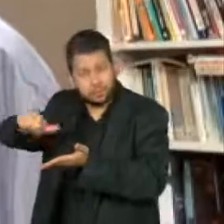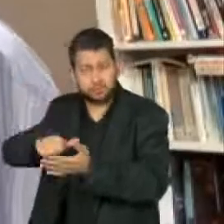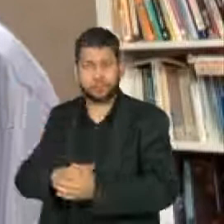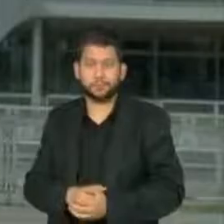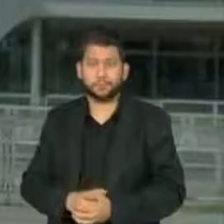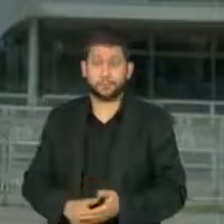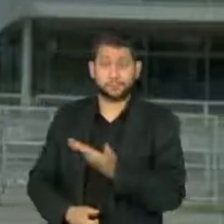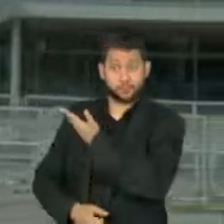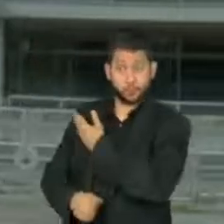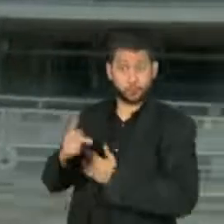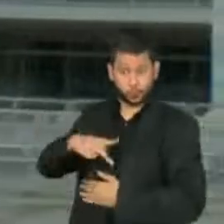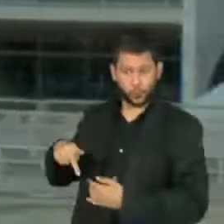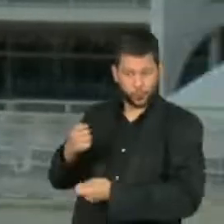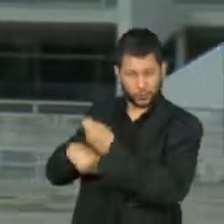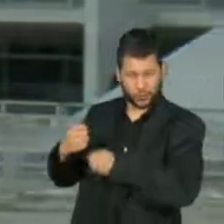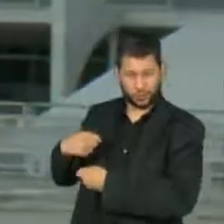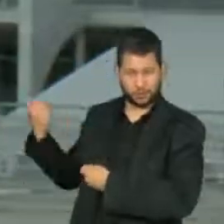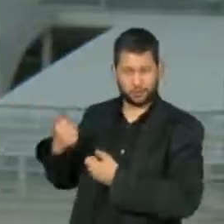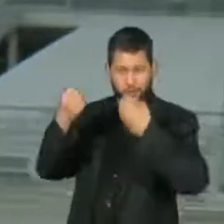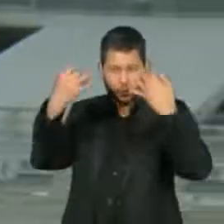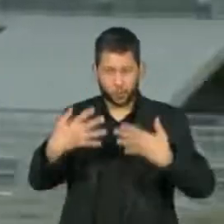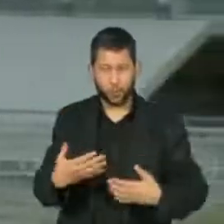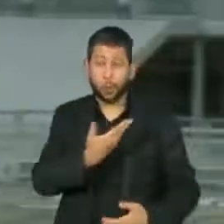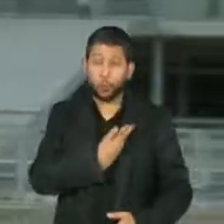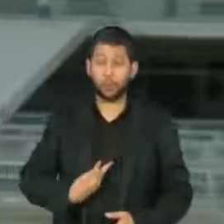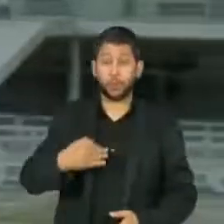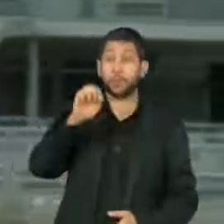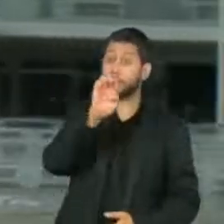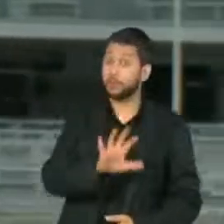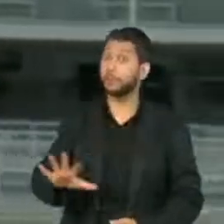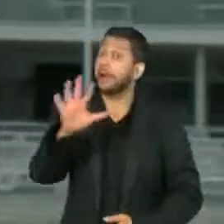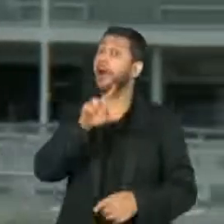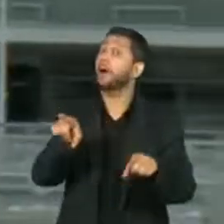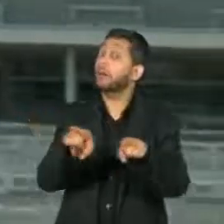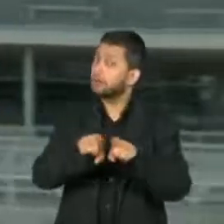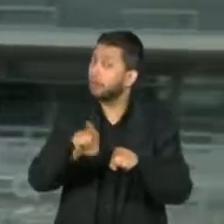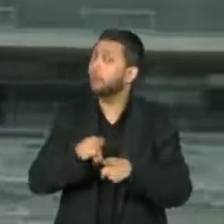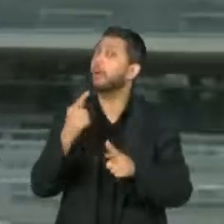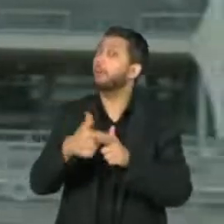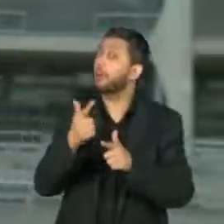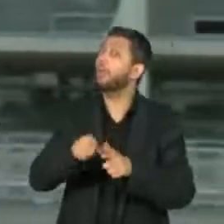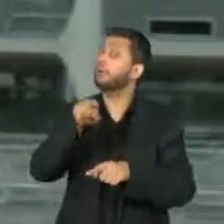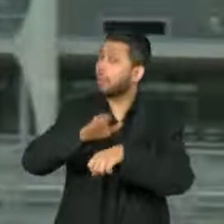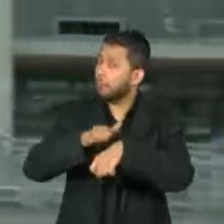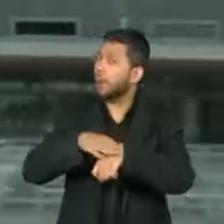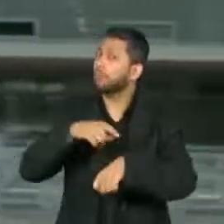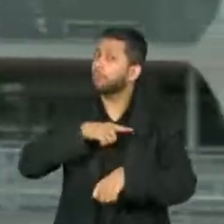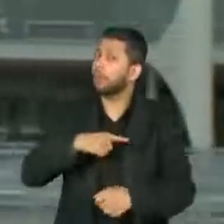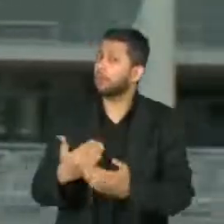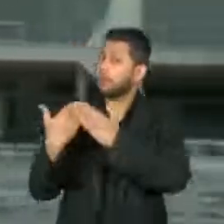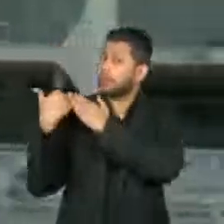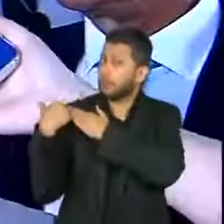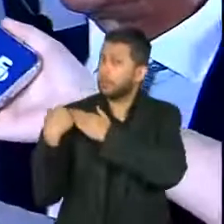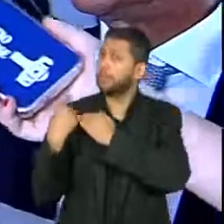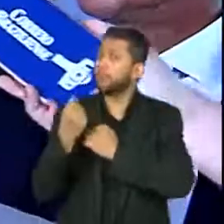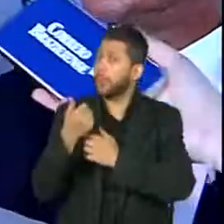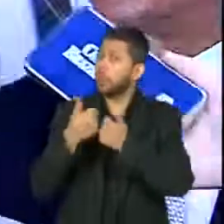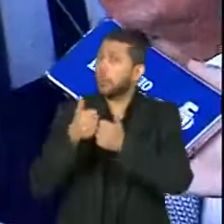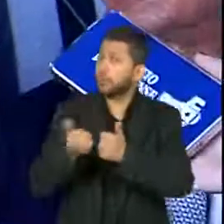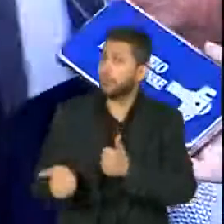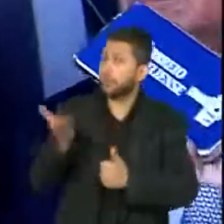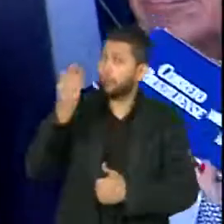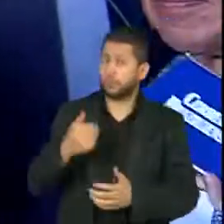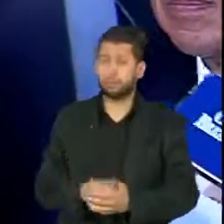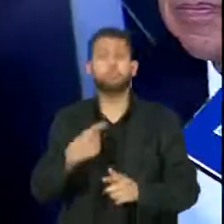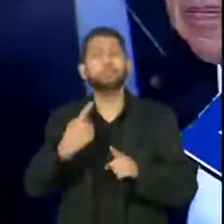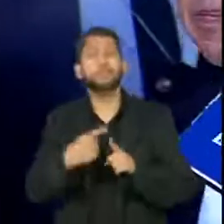Leonardo Trevisan, o governo federal também tem uma parcela de responsabilidade nesse possível aumento das tarifas. O